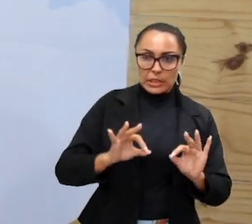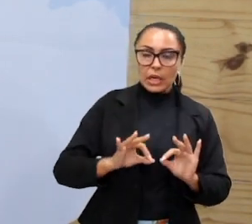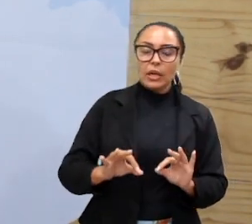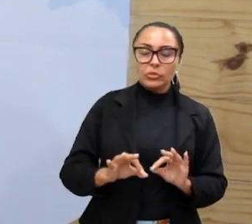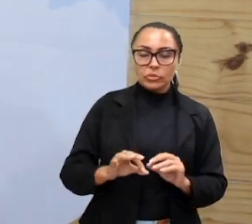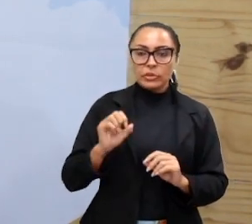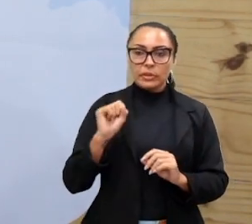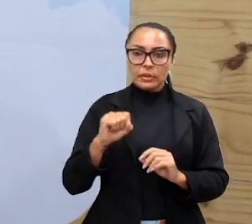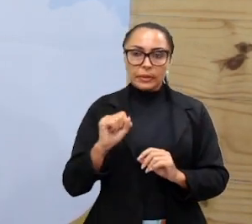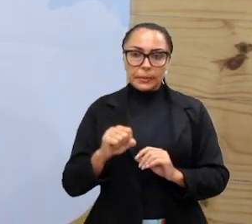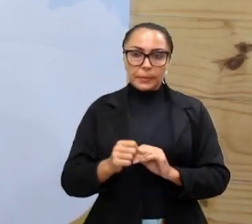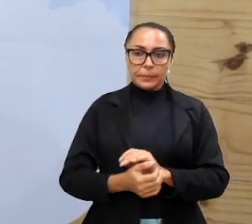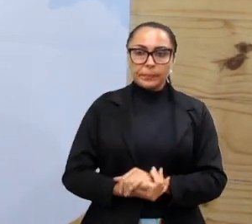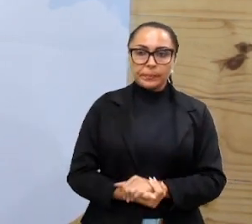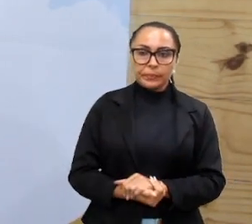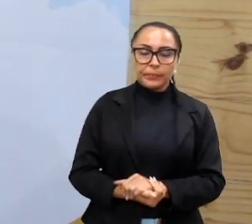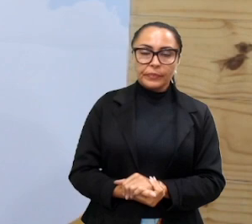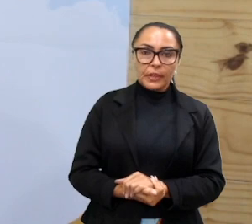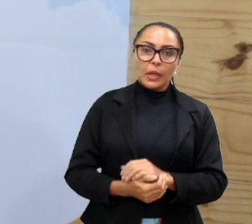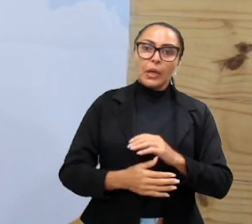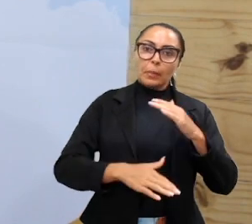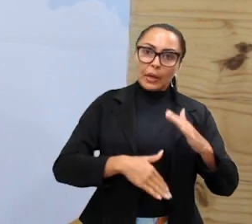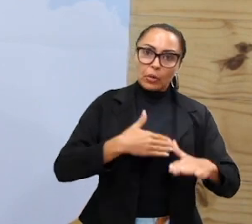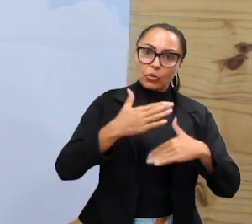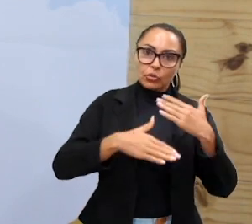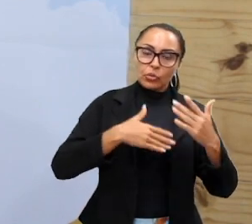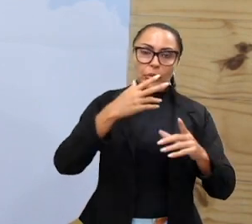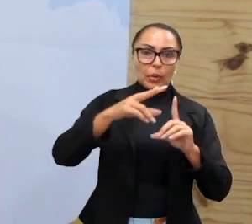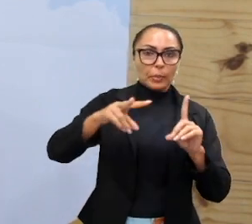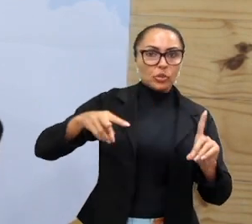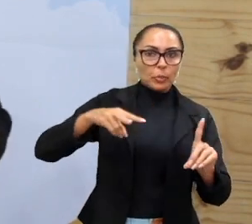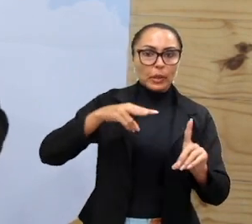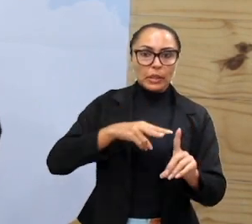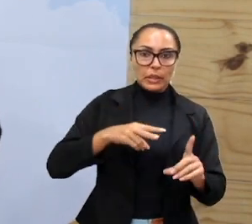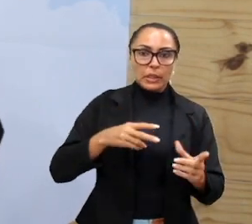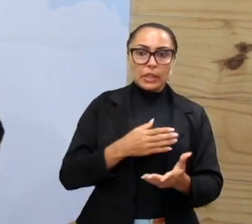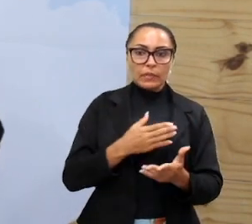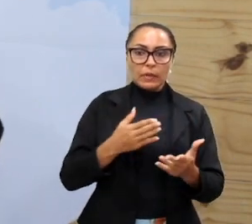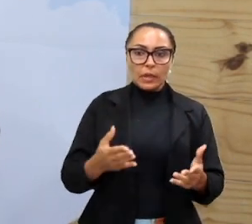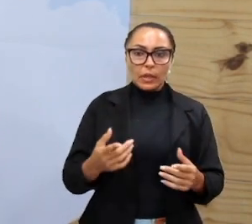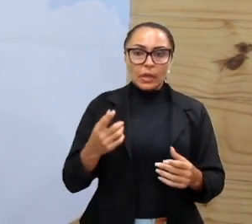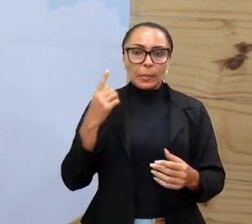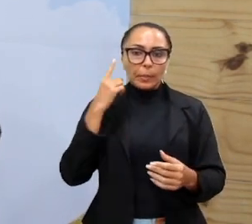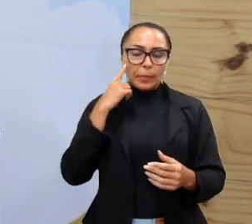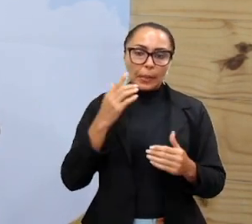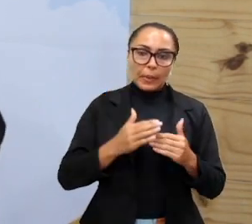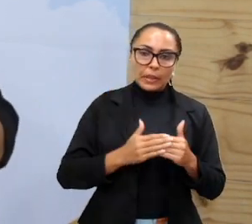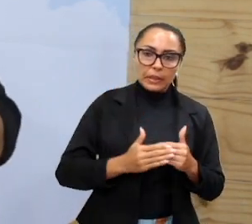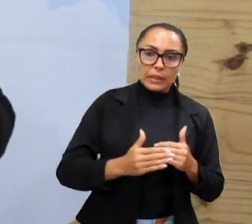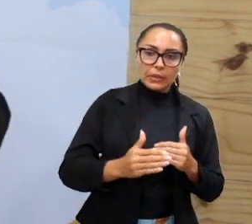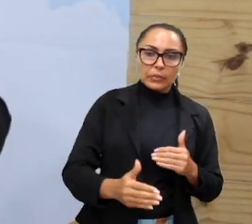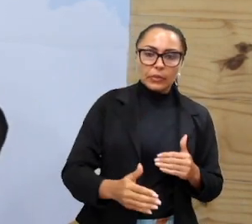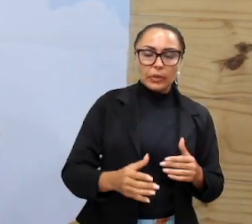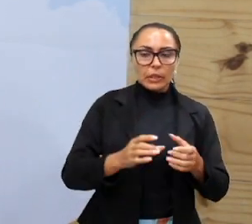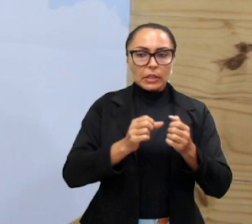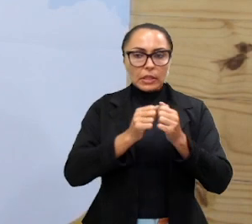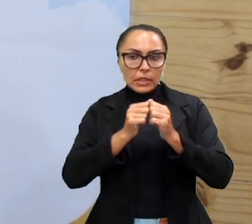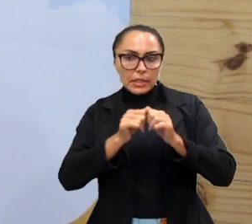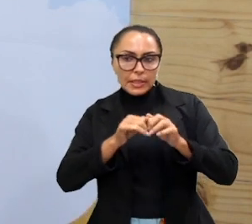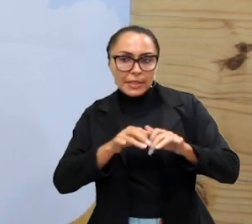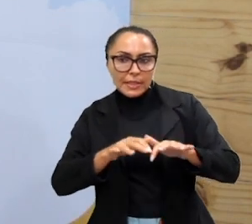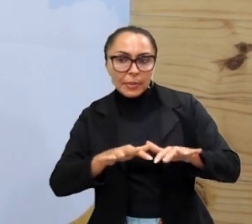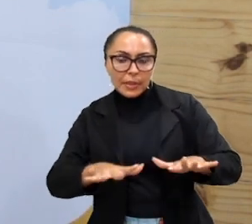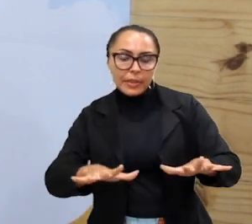para construir uma perspectiva crítica a partir daquilo que a mídia dissemina ou divulga para todos